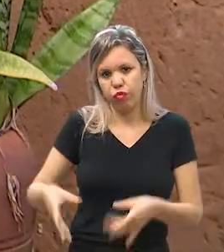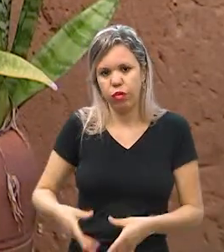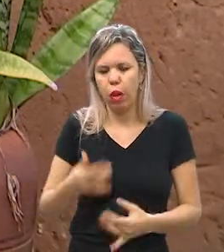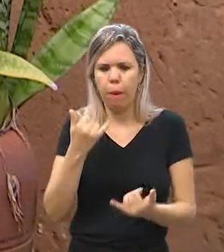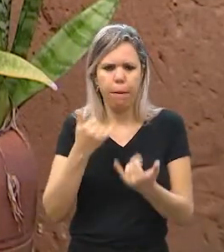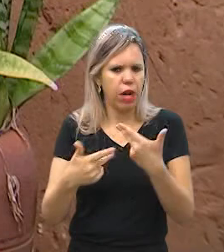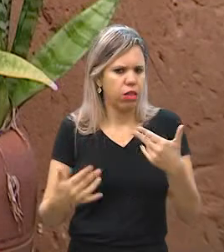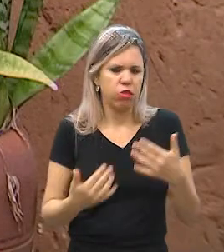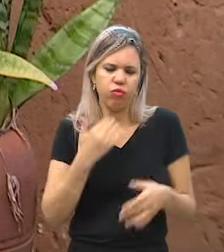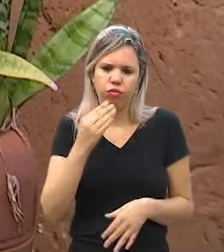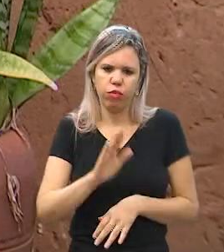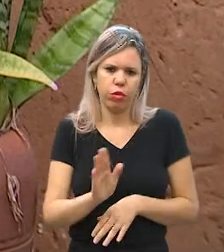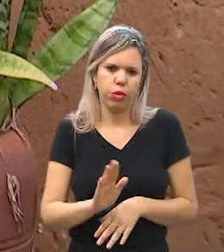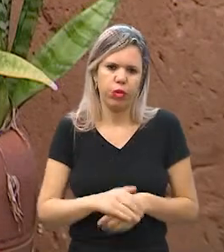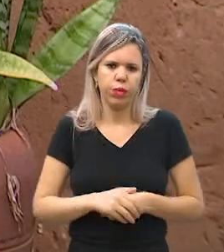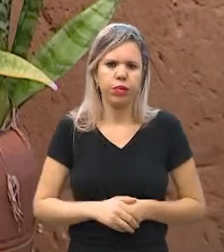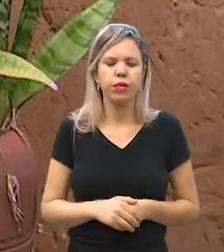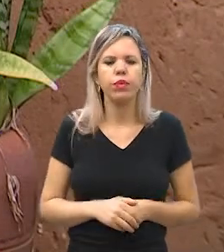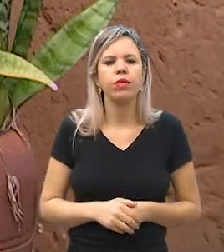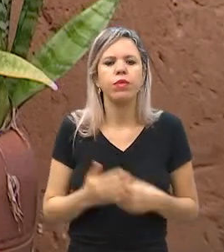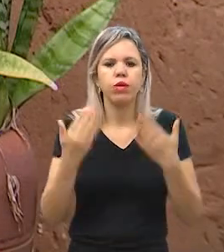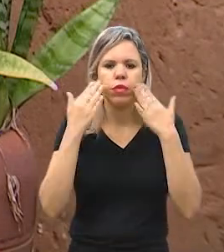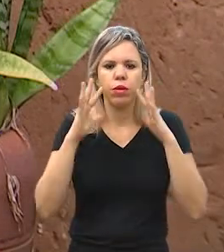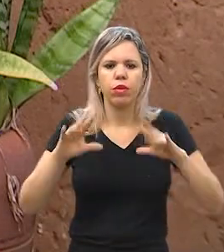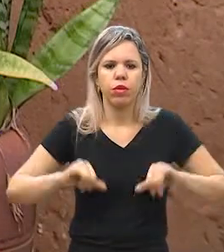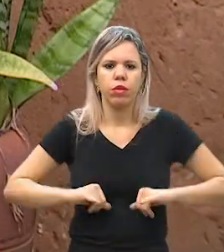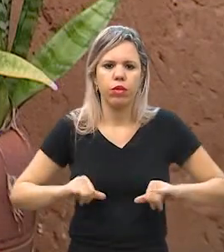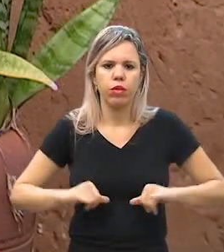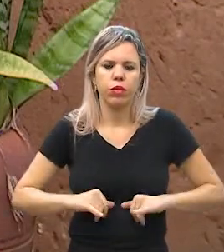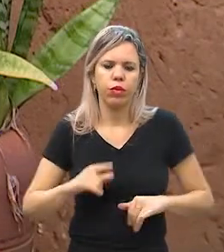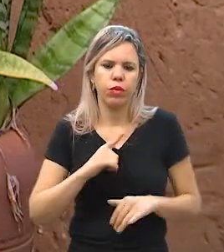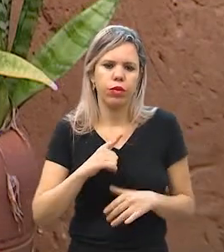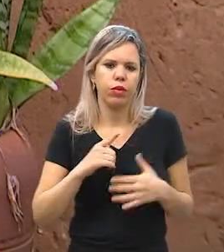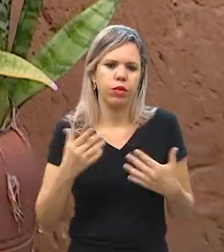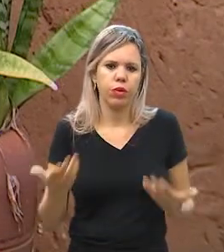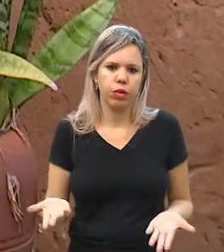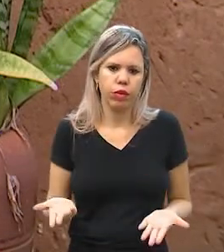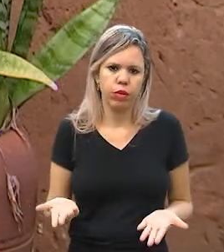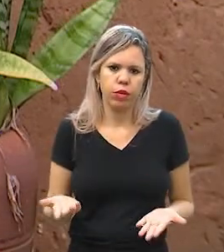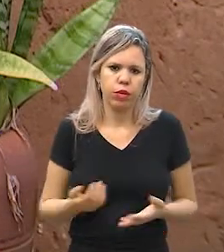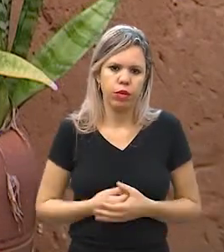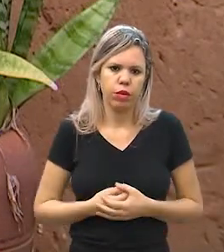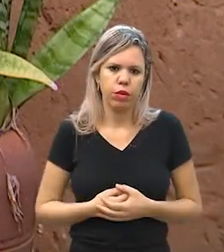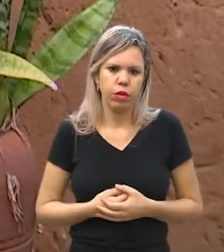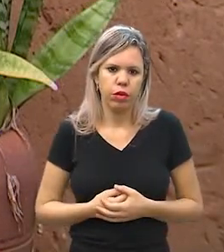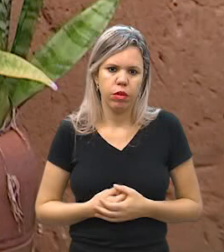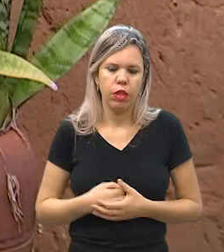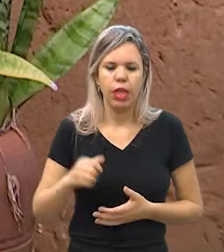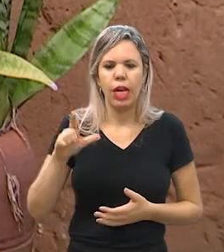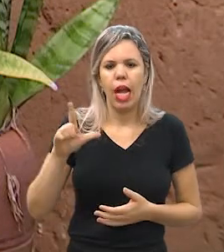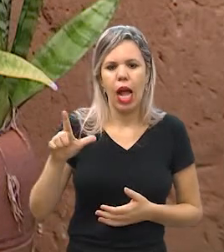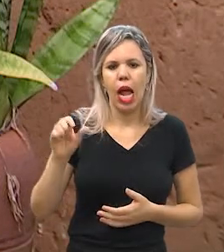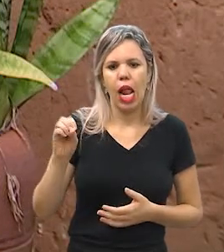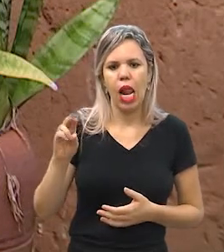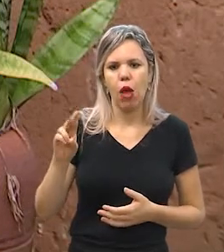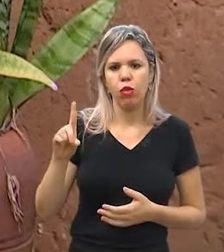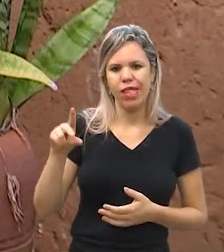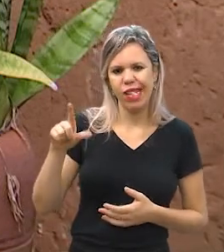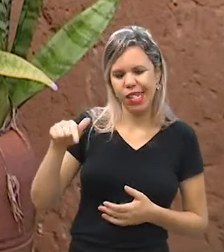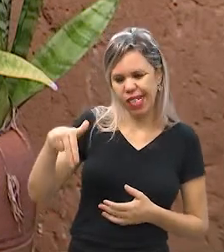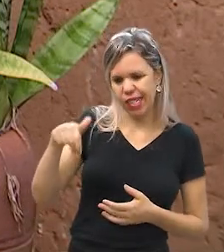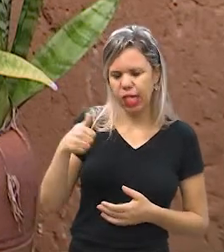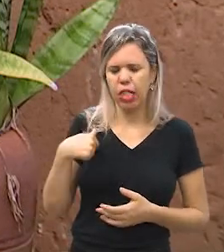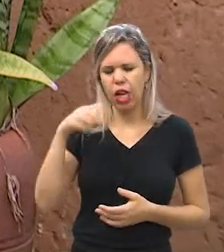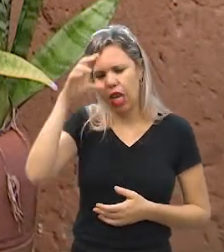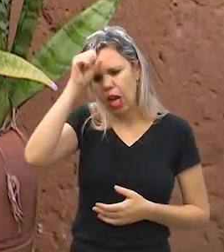as coisas não valem muito a pena diante de tanto sofrimento que a gente tem. Só que o que Laudelina ensina é justamente isso. Aquilo que a